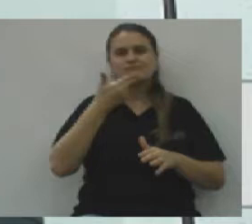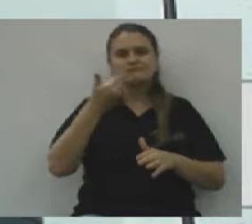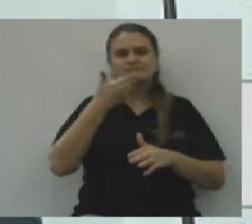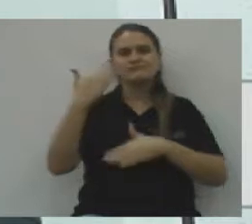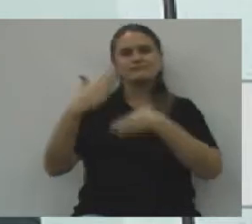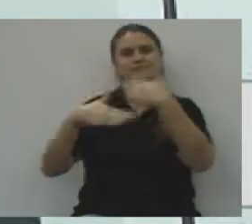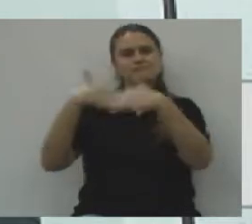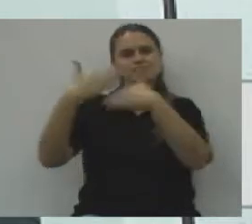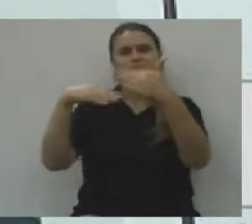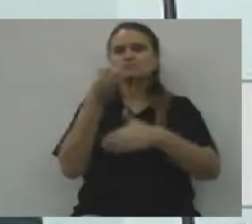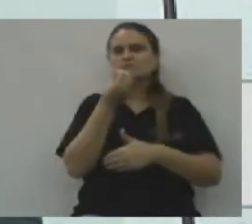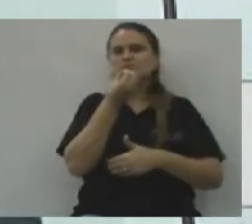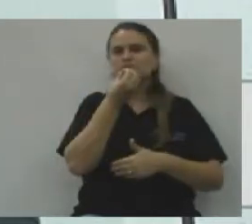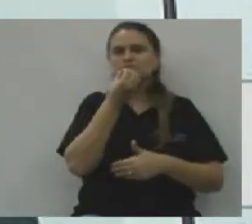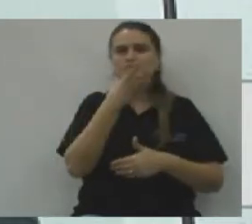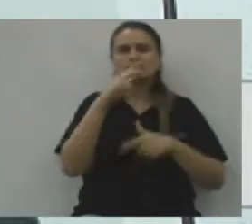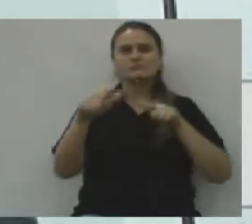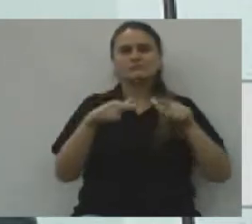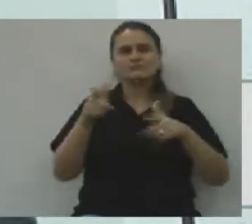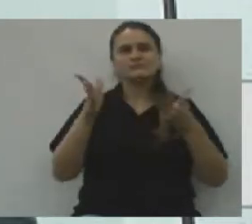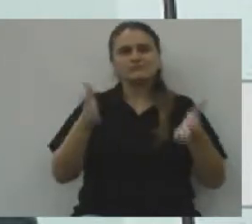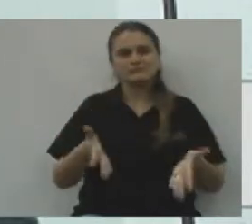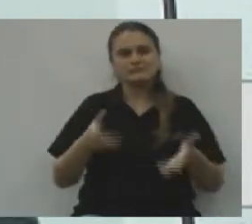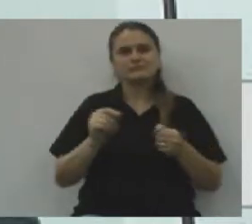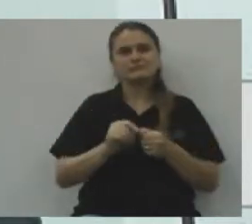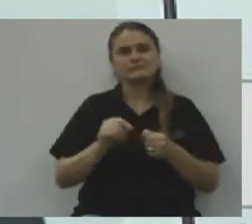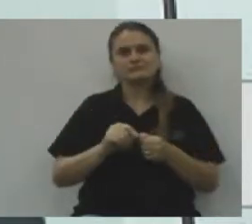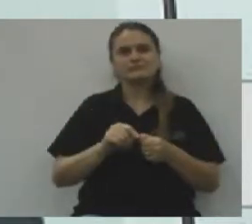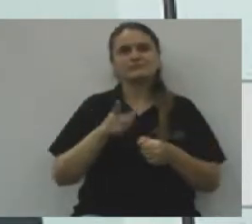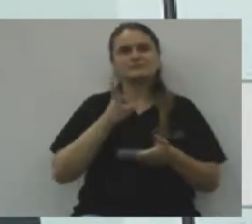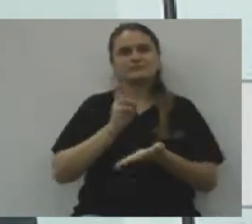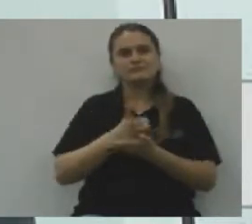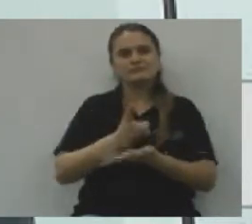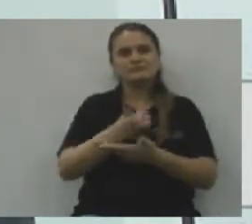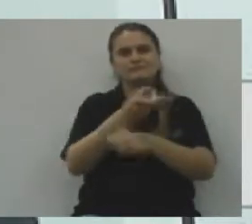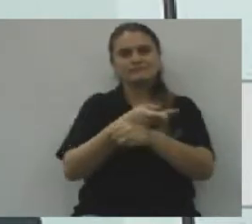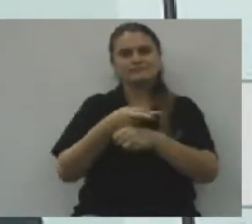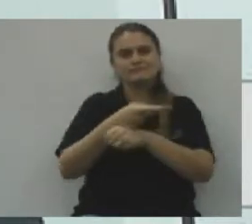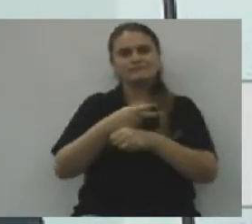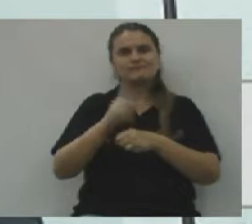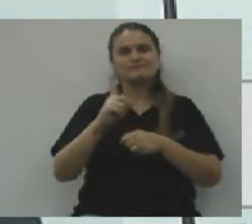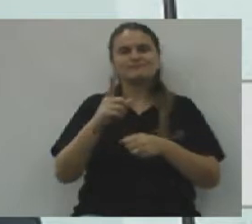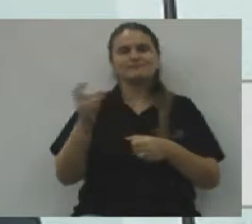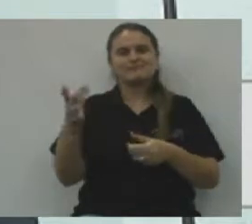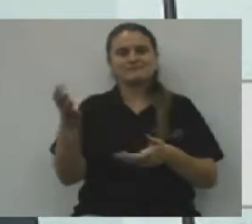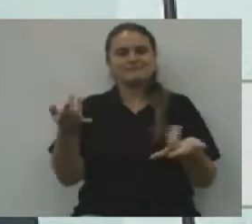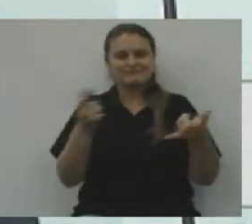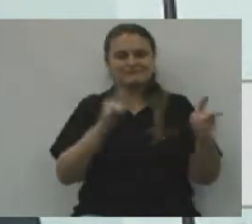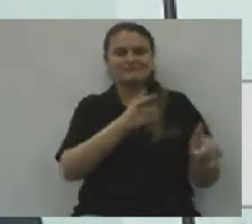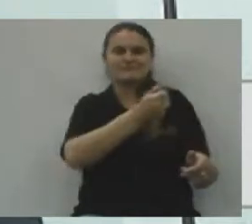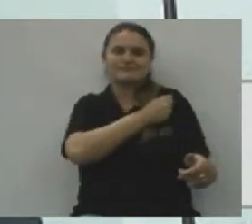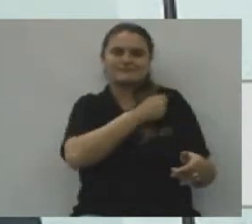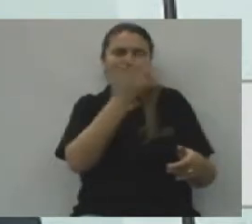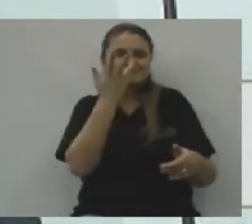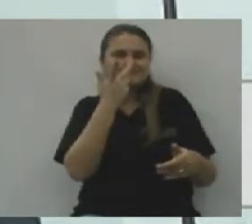a qualificar o trabalho já realizado. Buscando com isso não só trazer a meninada para a escola, mas